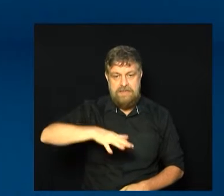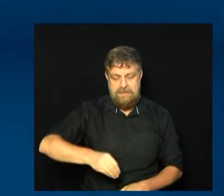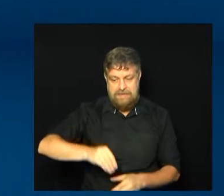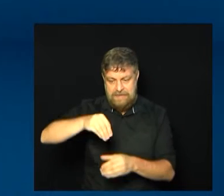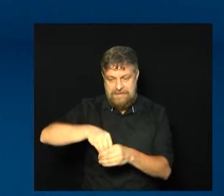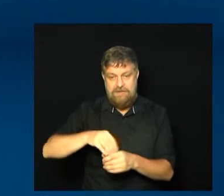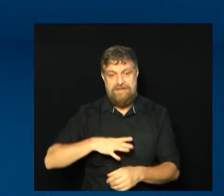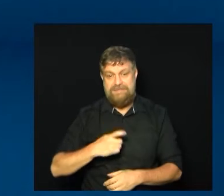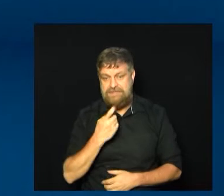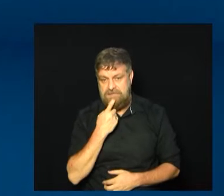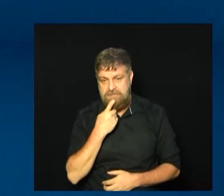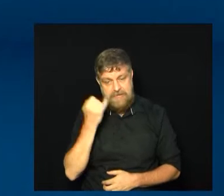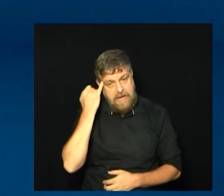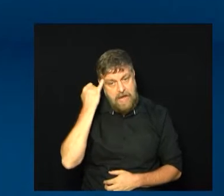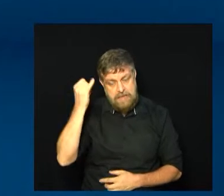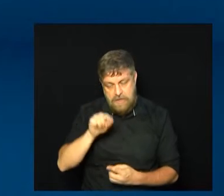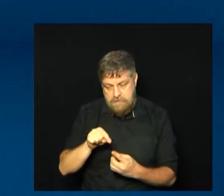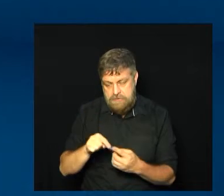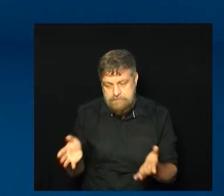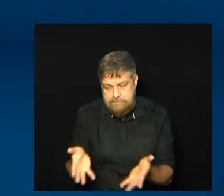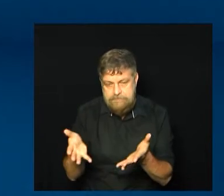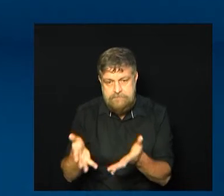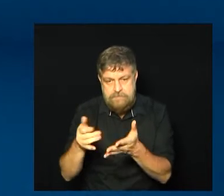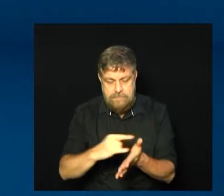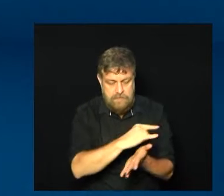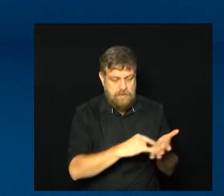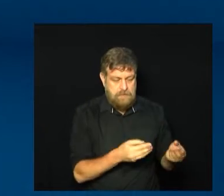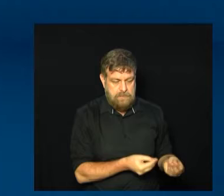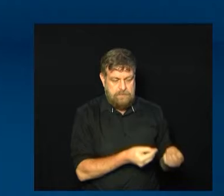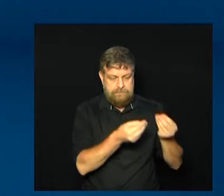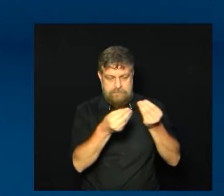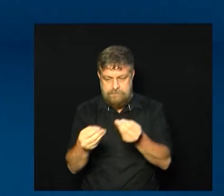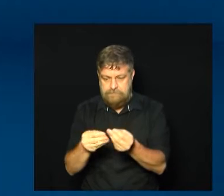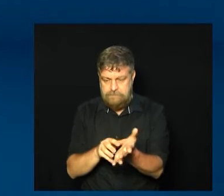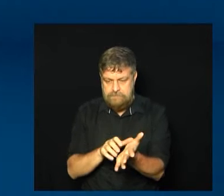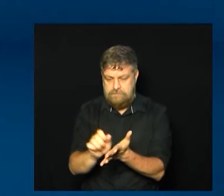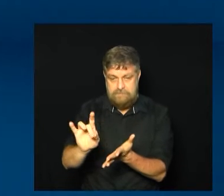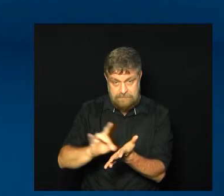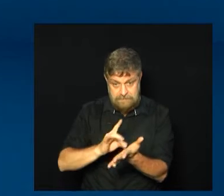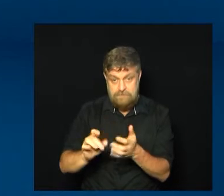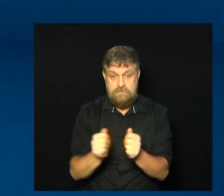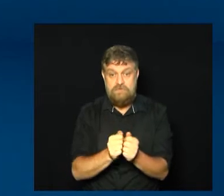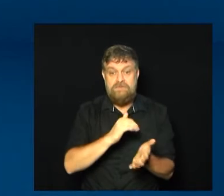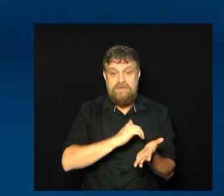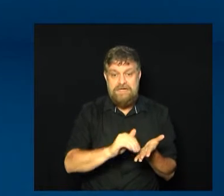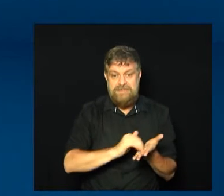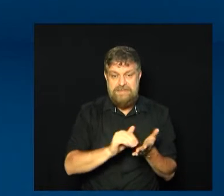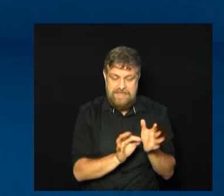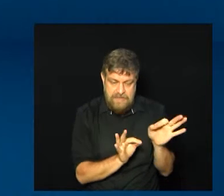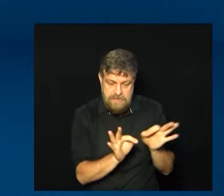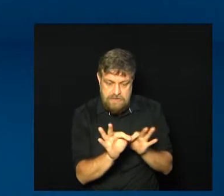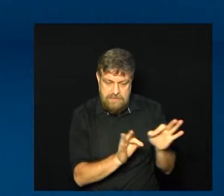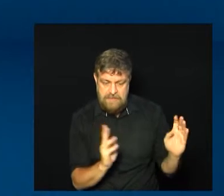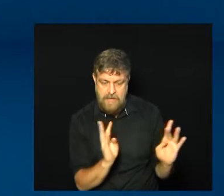do município. A ideia é promover a regularização cadastral junto à Secretaria Municipal de Planejamento